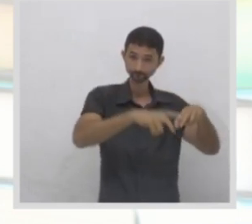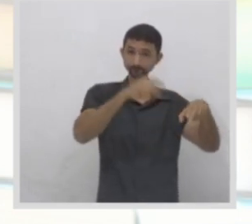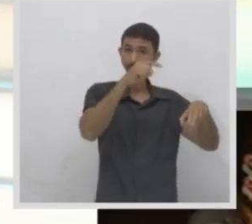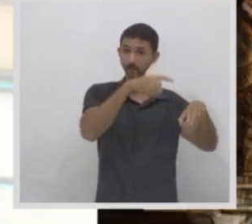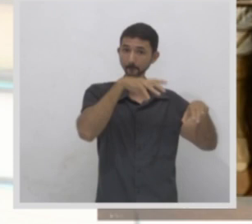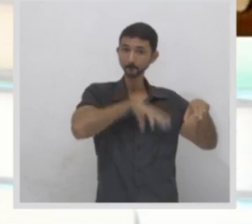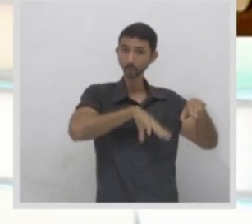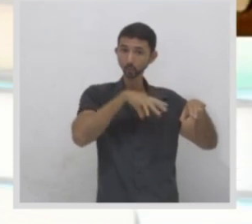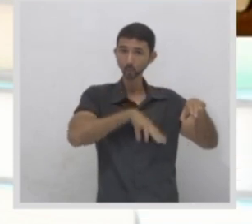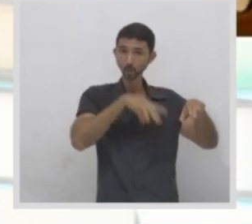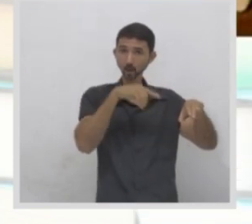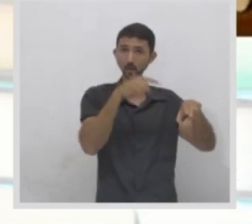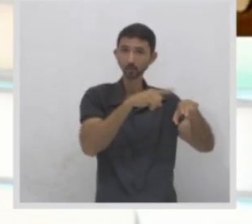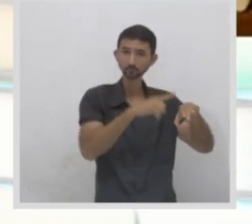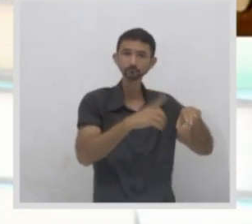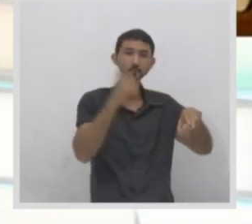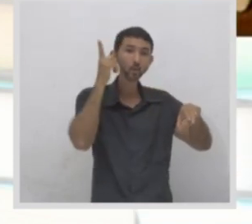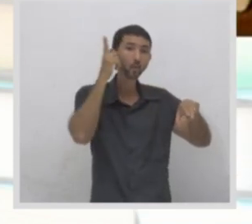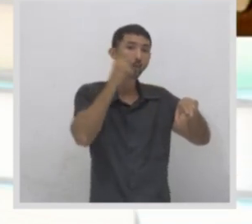ele conseguiu